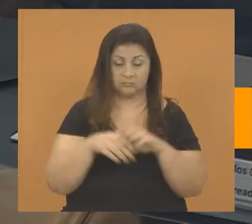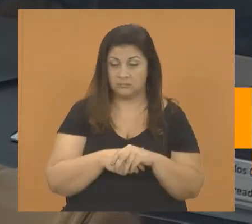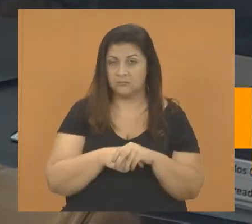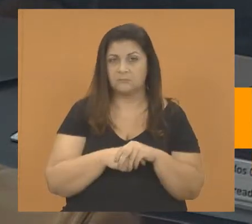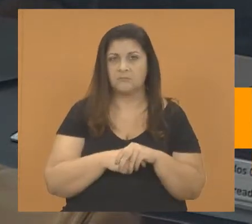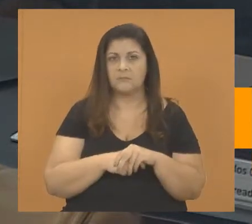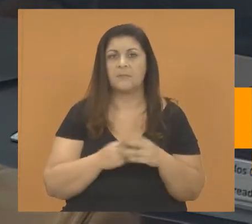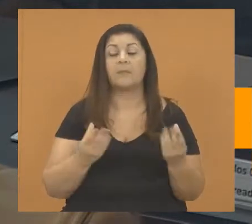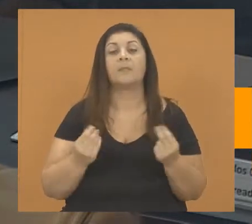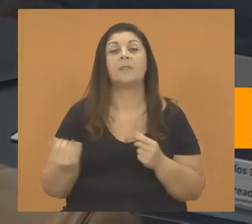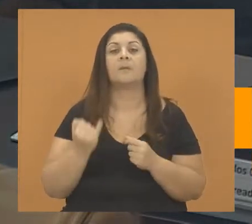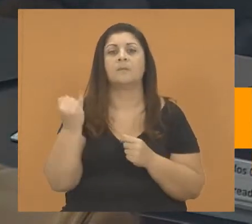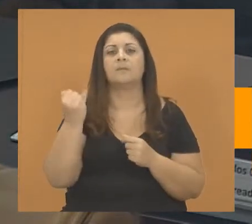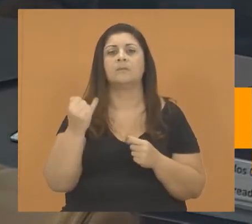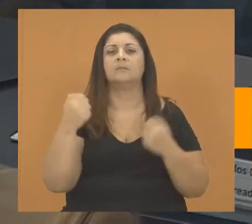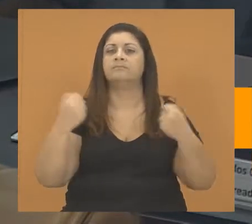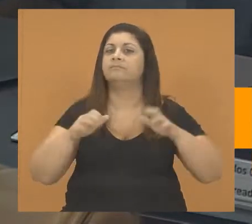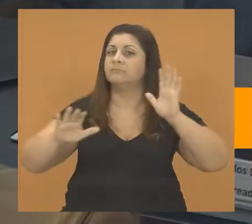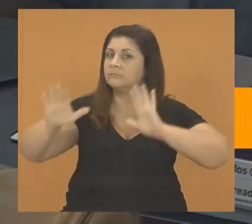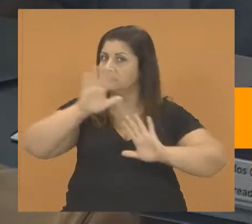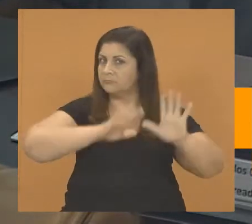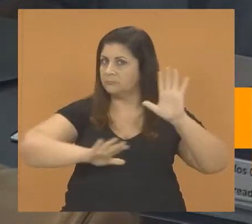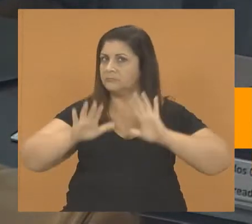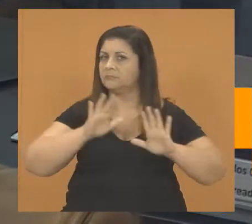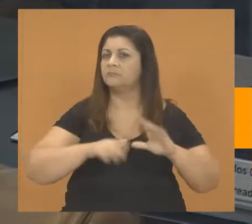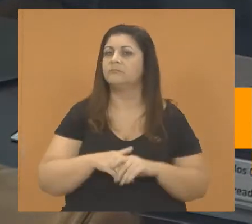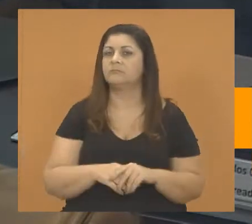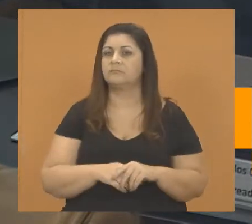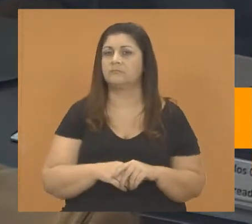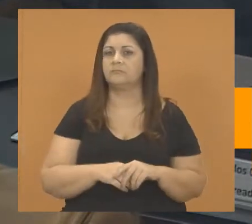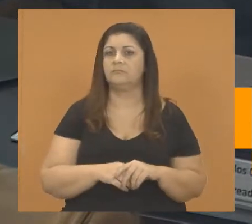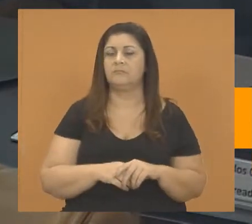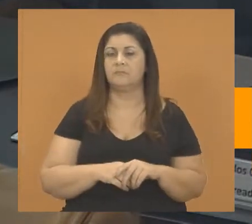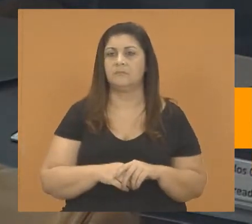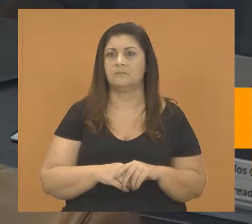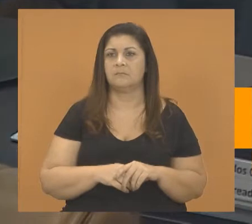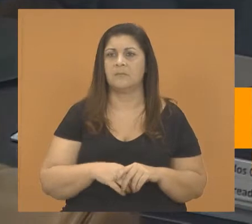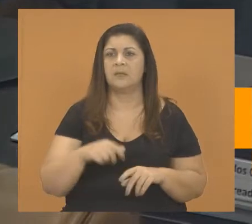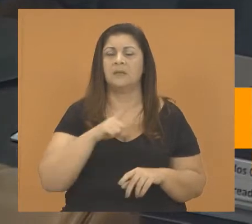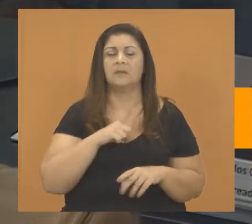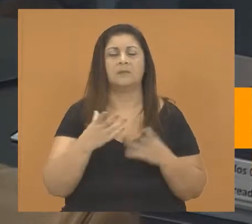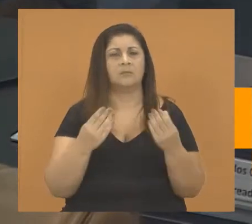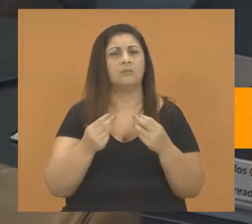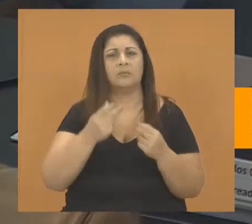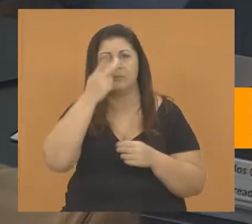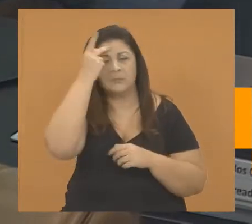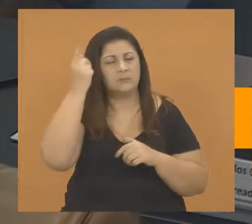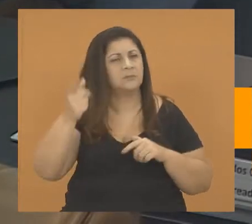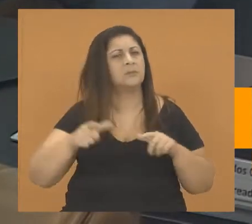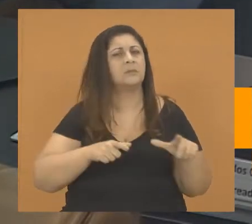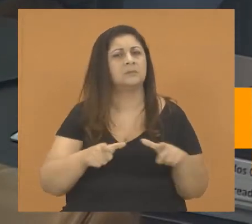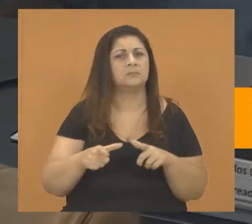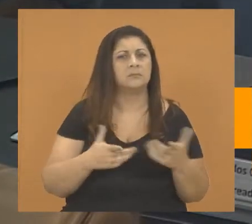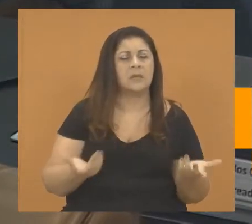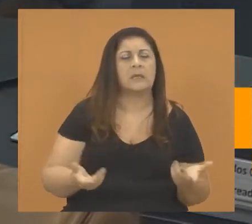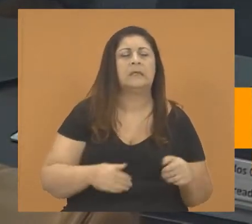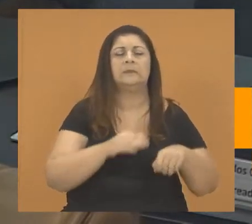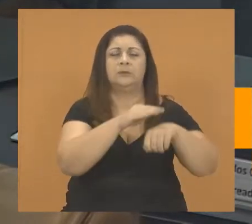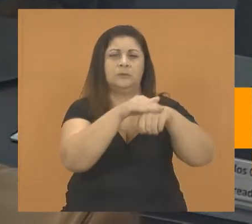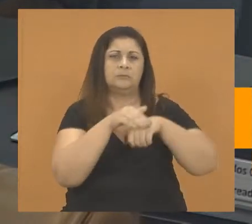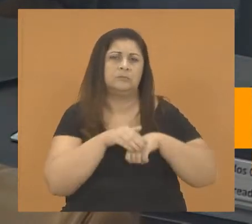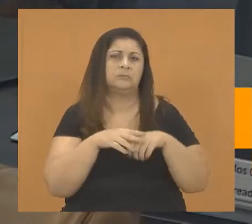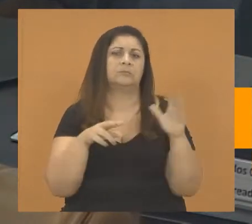acho que é muito importante a gente tem que tomar muito cuidado porque aqui a gente tem vários servidores acho que é importante chamar o sindicato